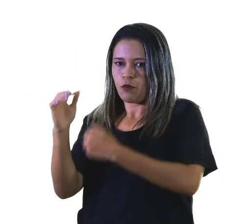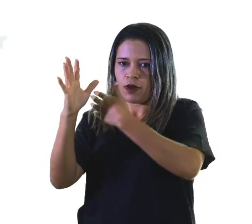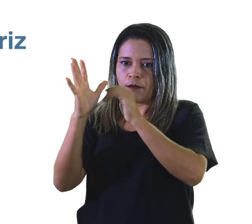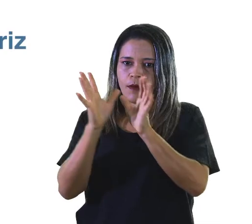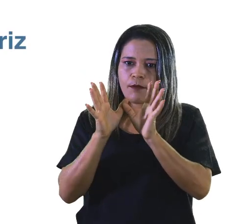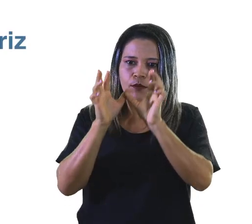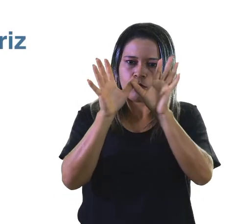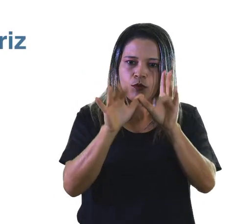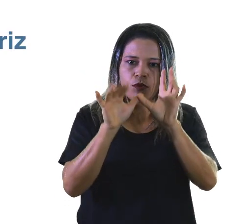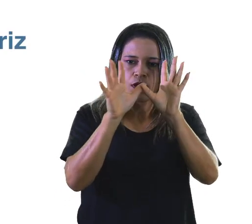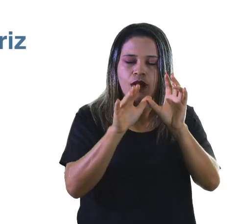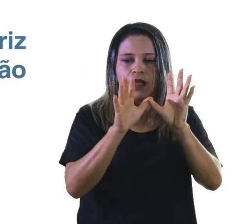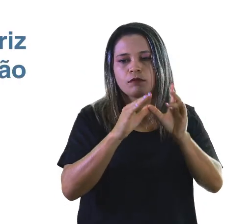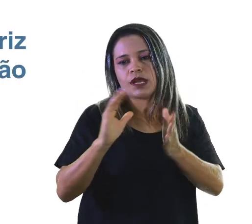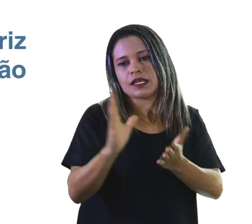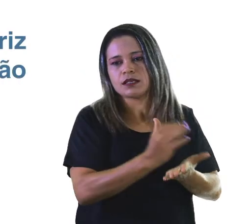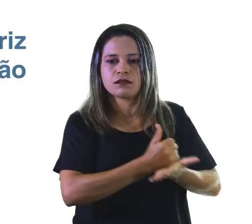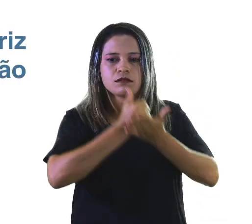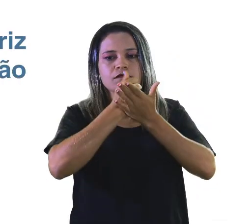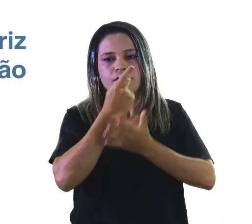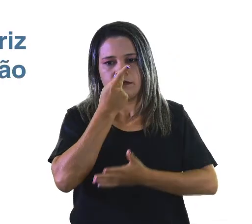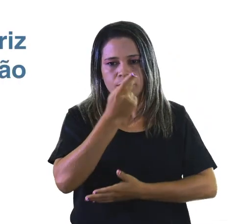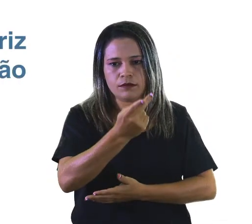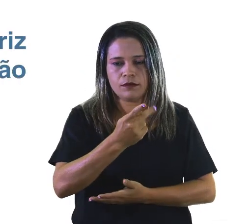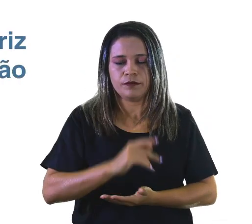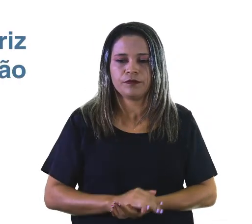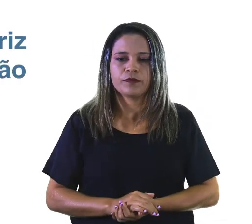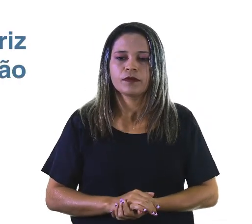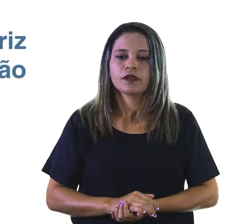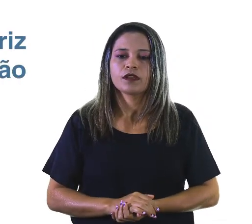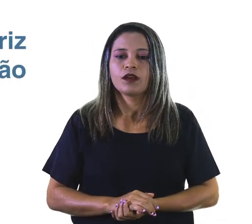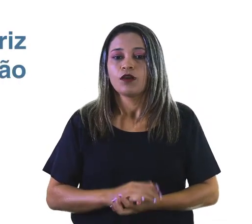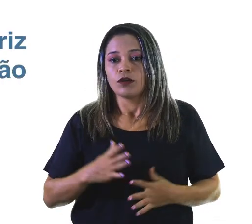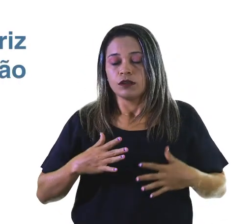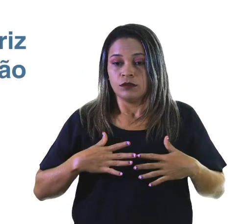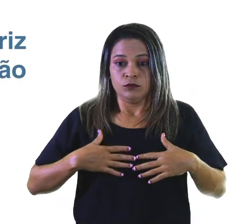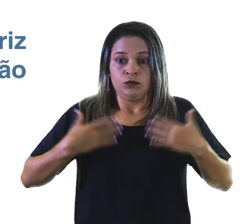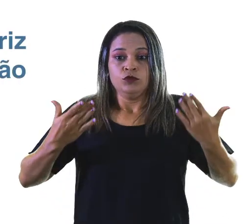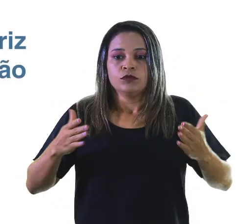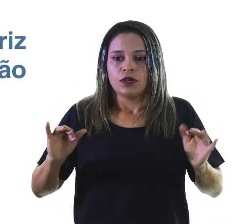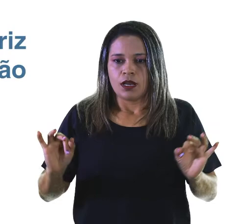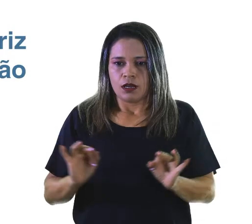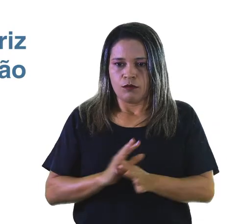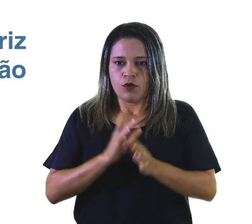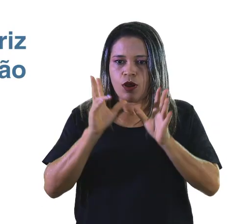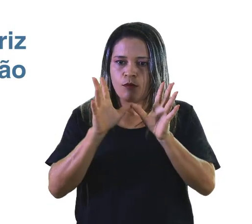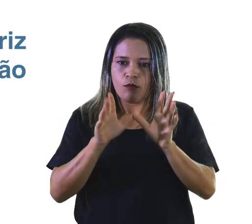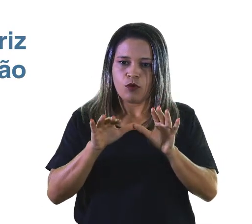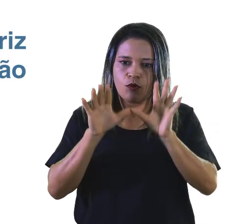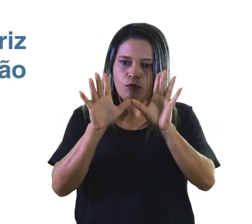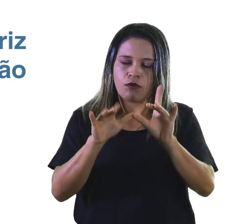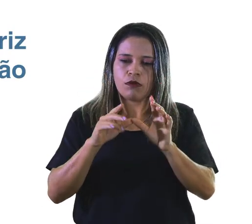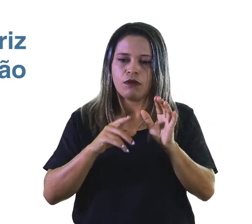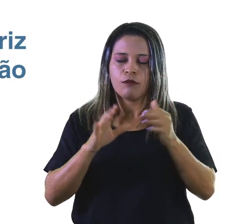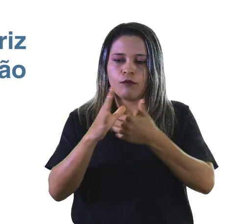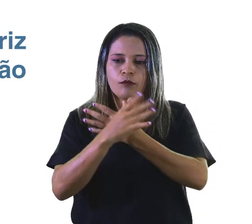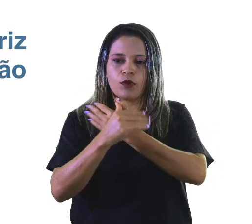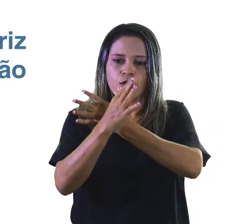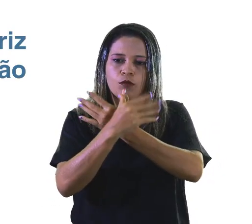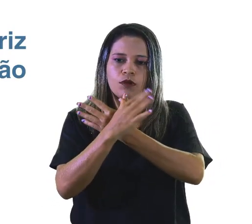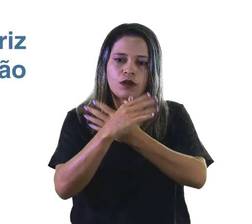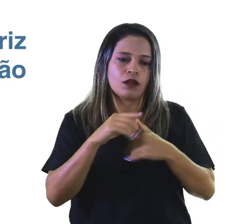salvar Pinóquio. Quando se recompôs do susto, a borboleta perguntou-lhe aonde